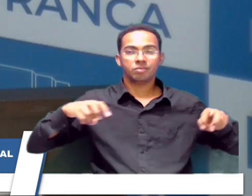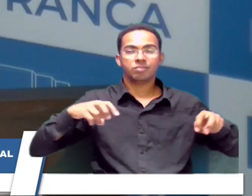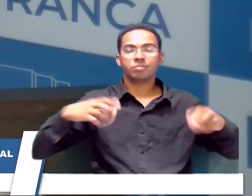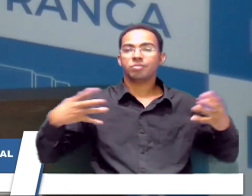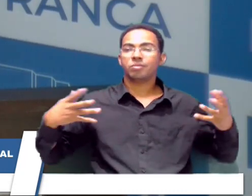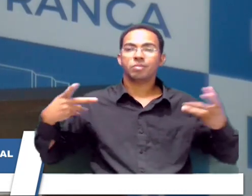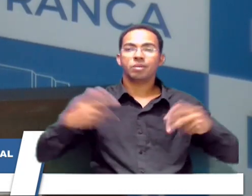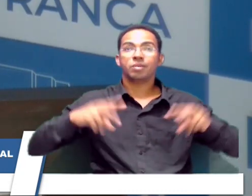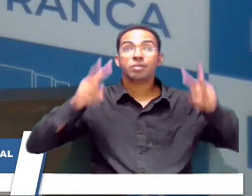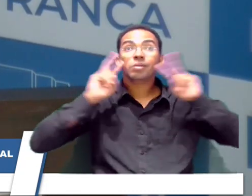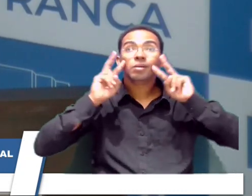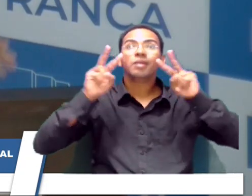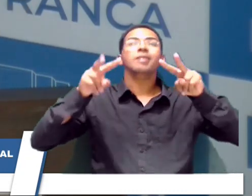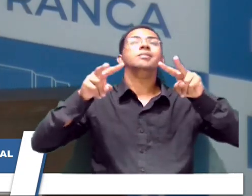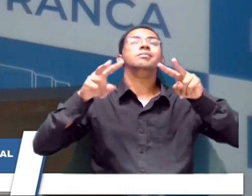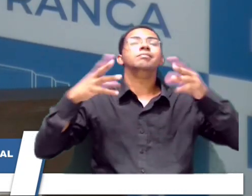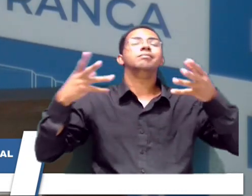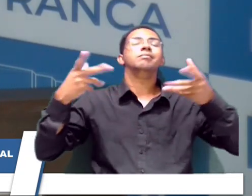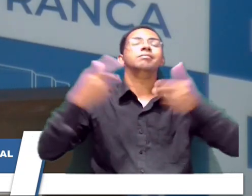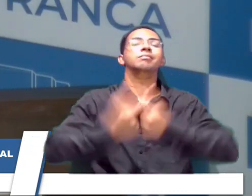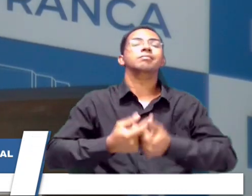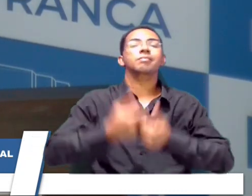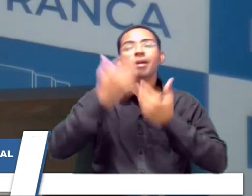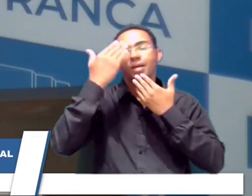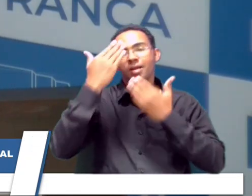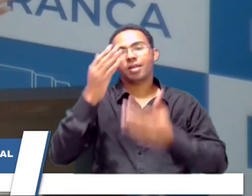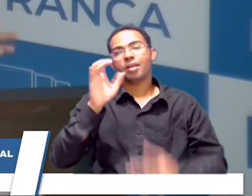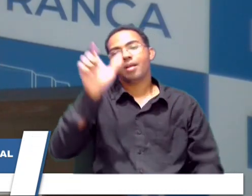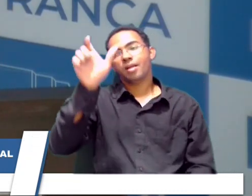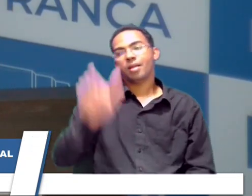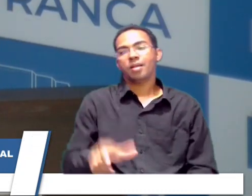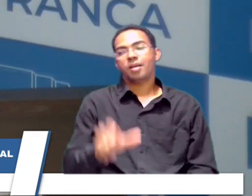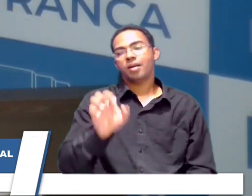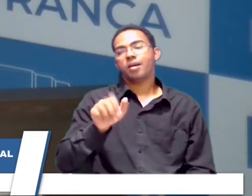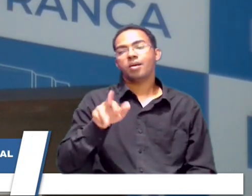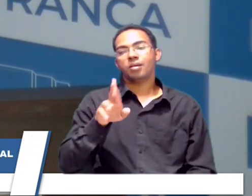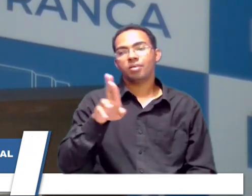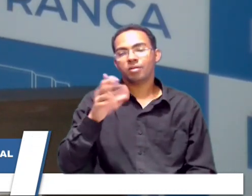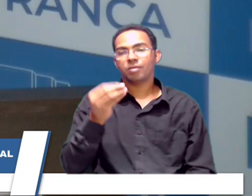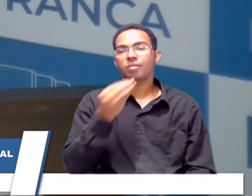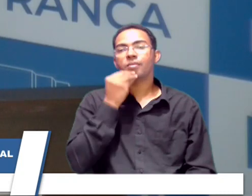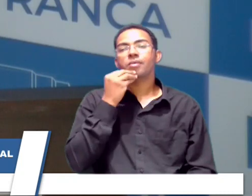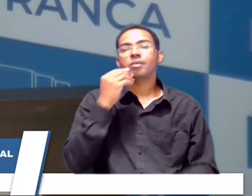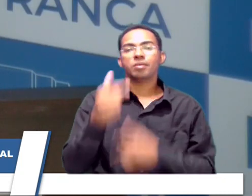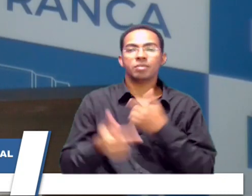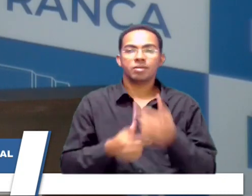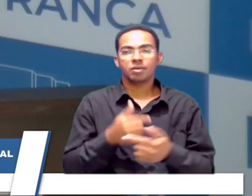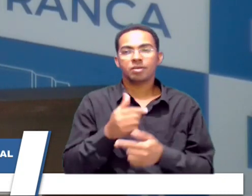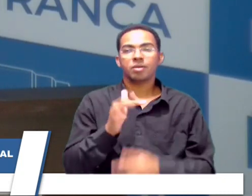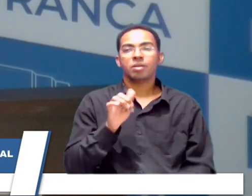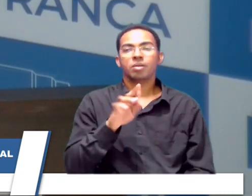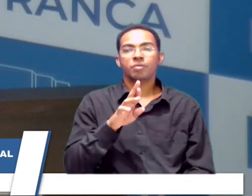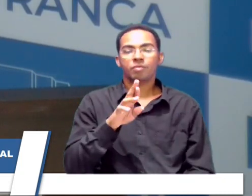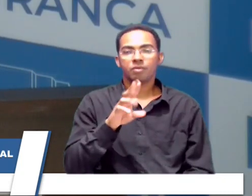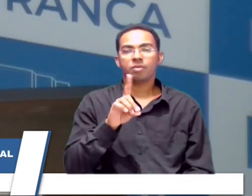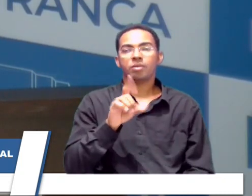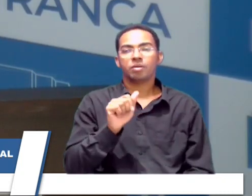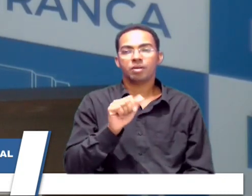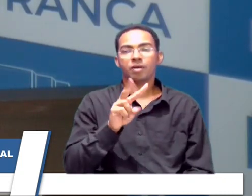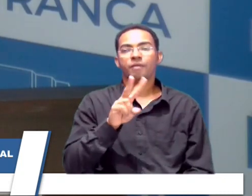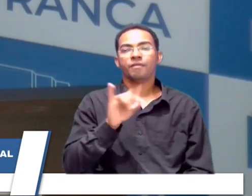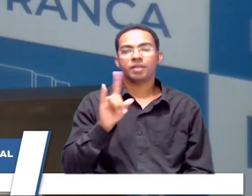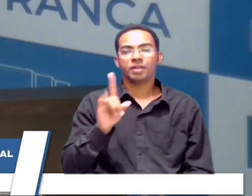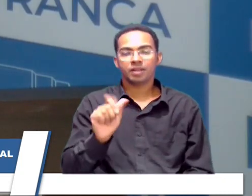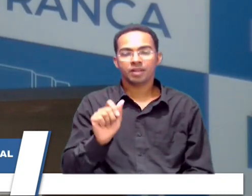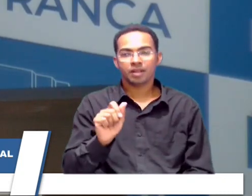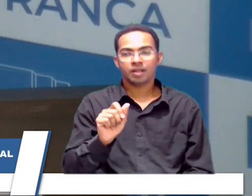visão daqui. Agradecer o Enor também pela oportunidade, né, de trabalhar na Flor da Vida. E, bom,